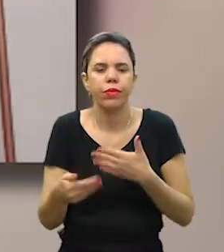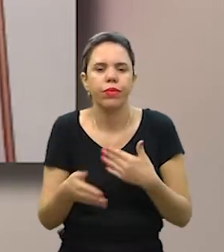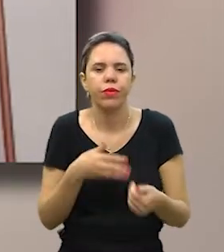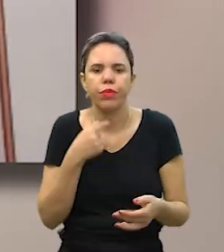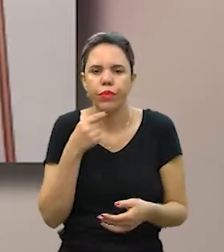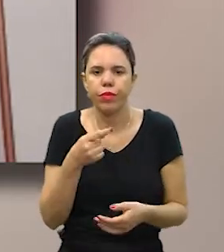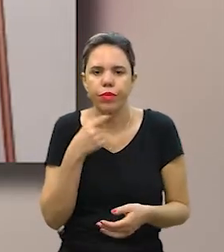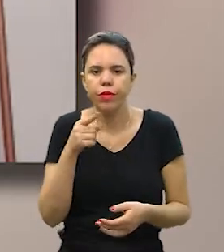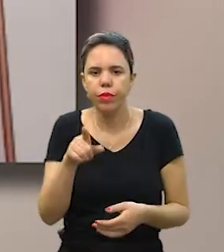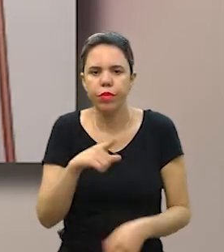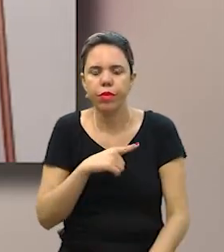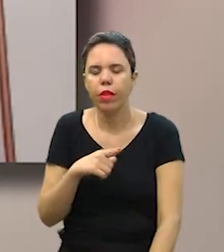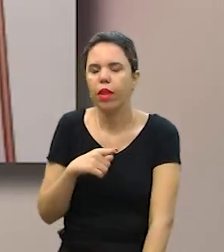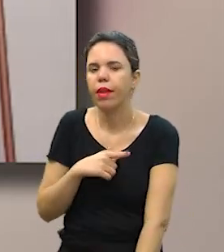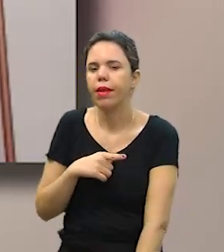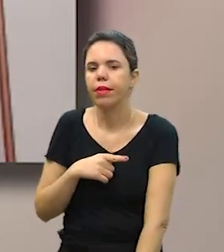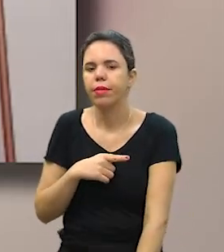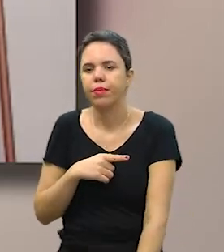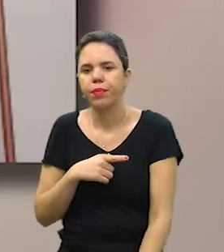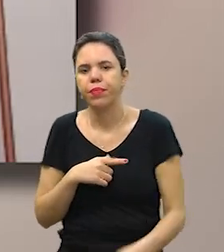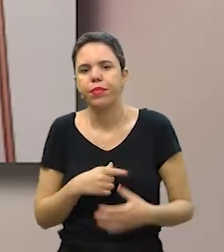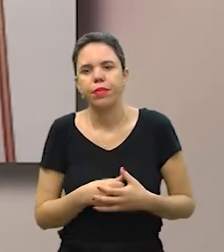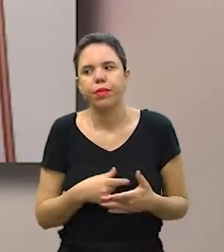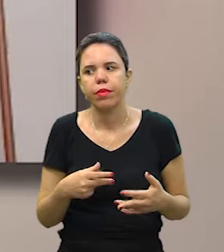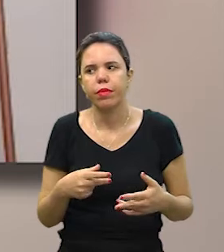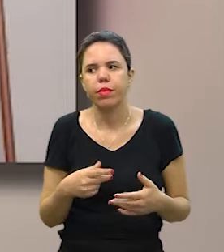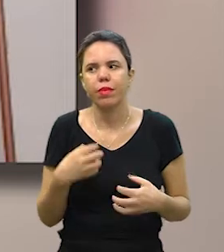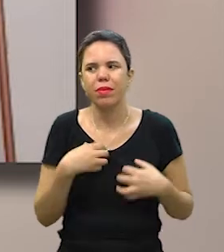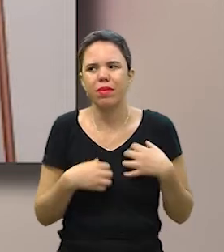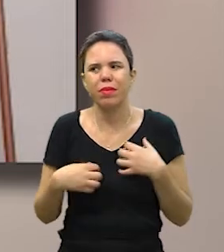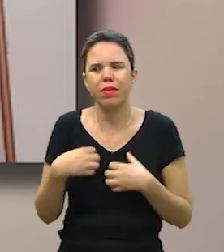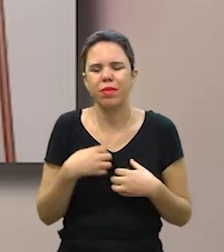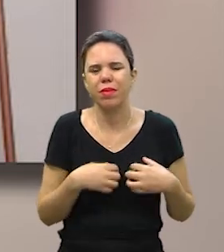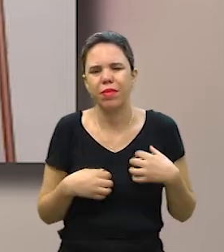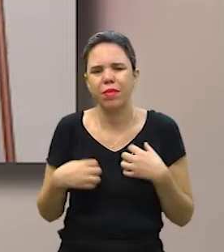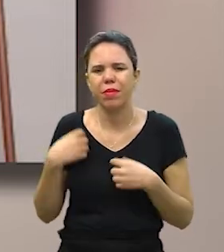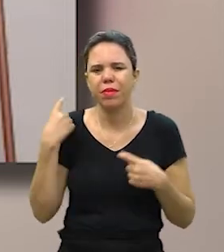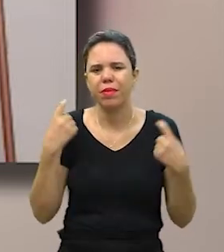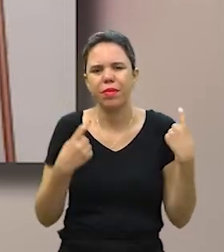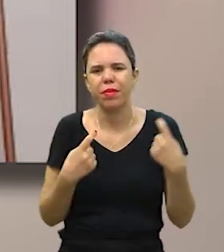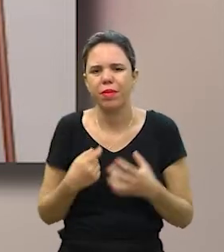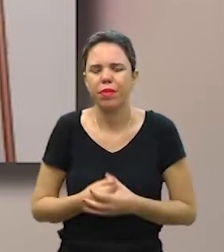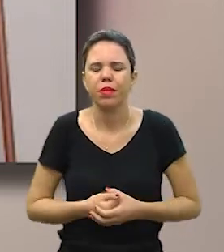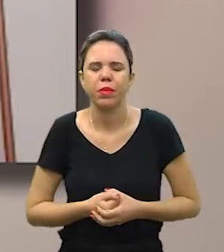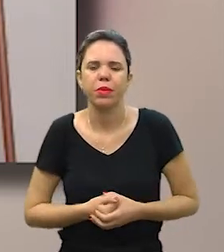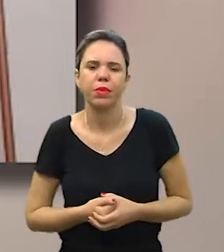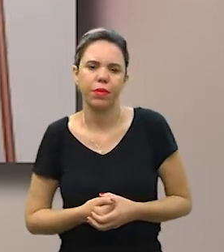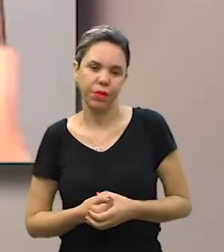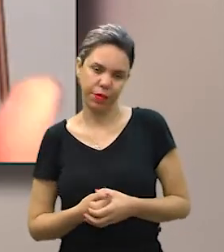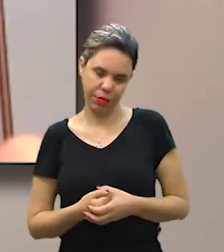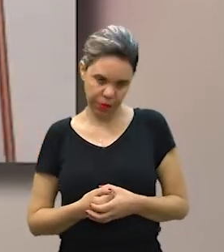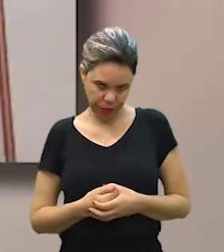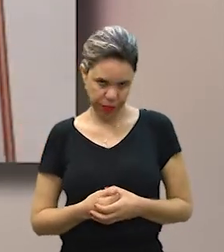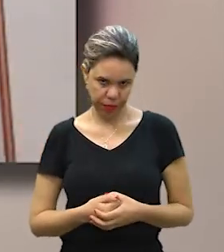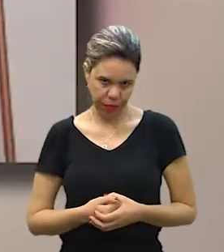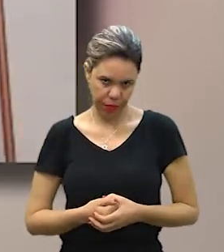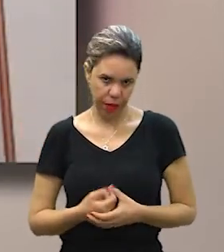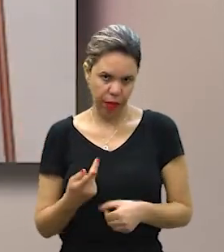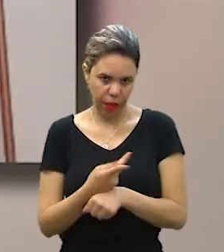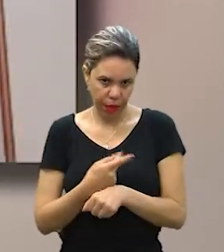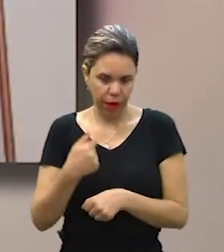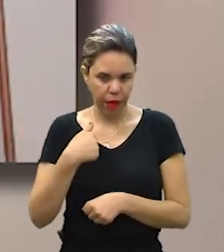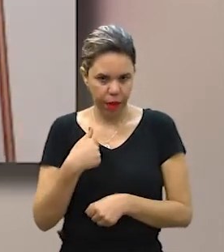qualquer dúvida que você tenha, qualquer angústia, né, insegurança,